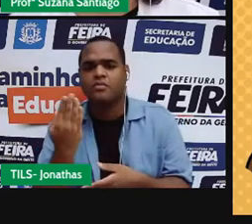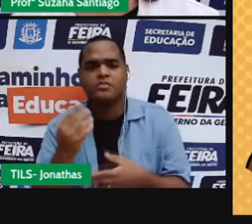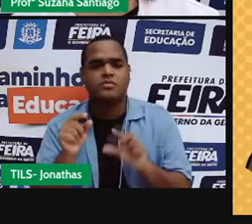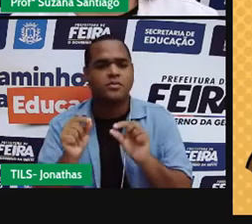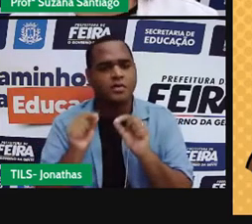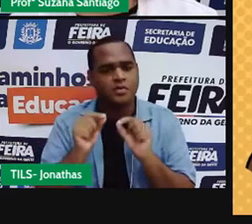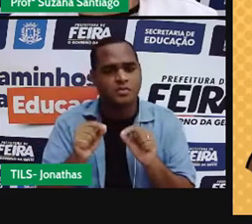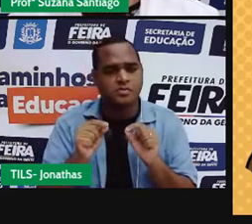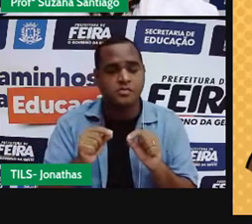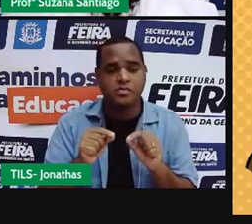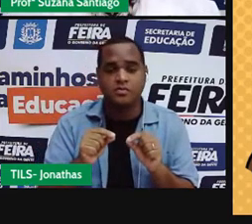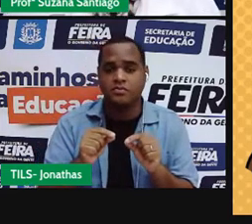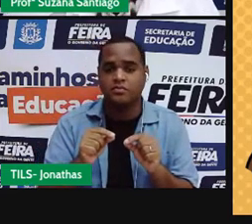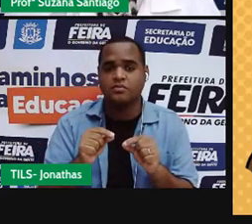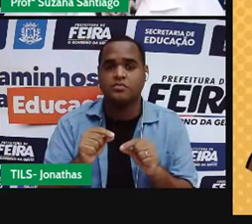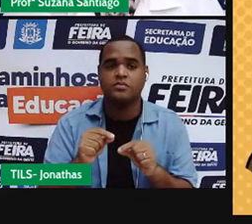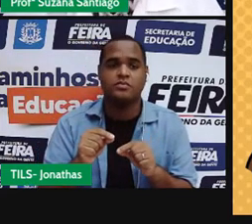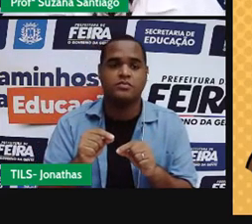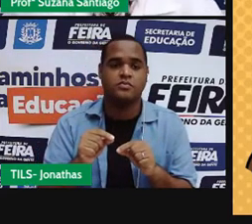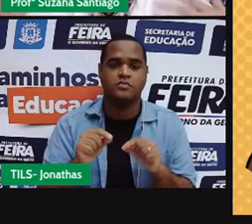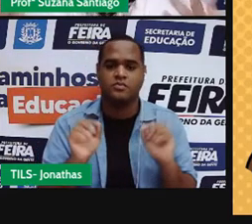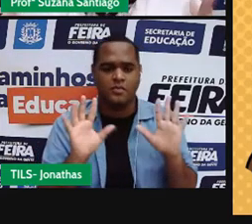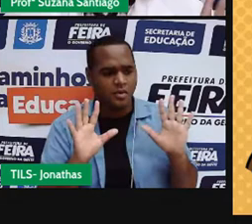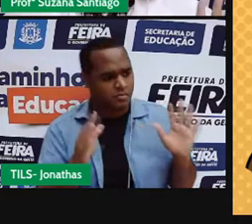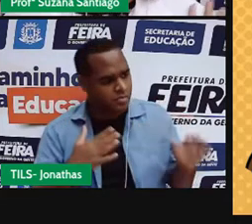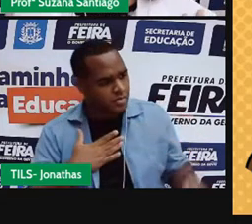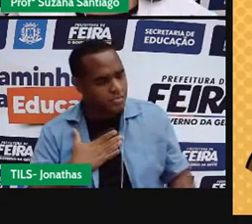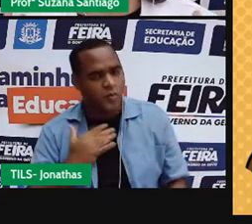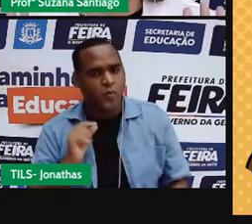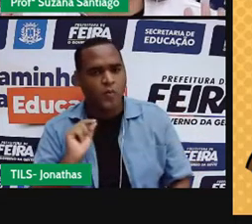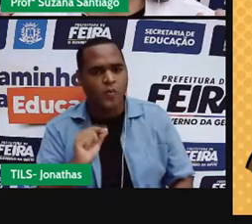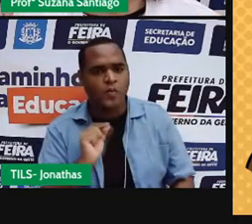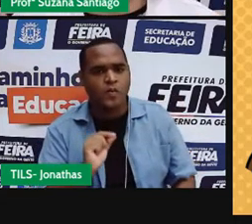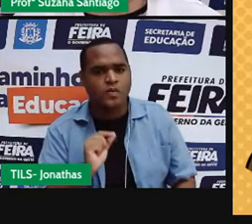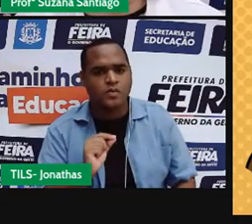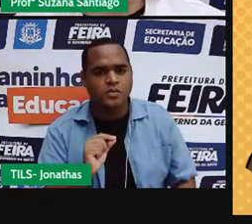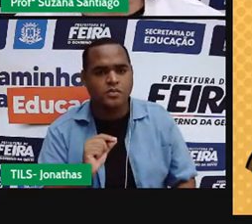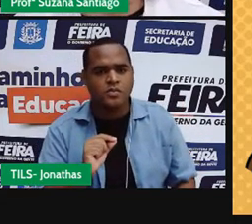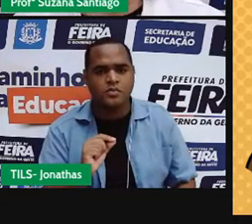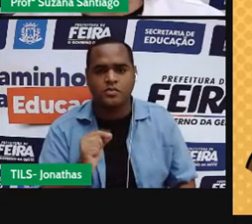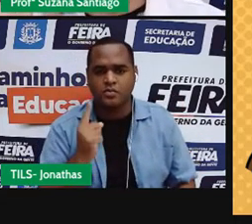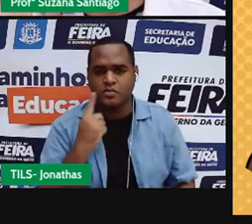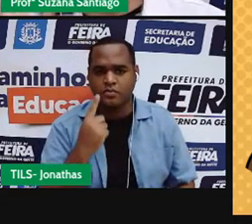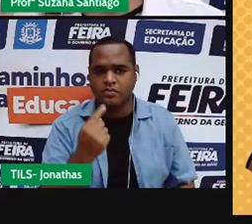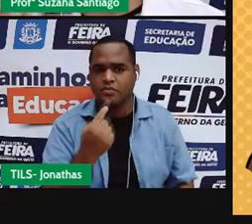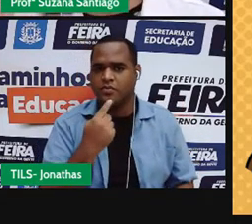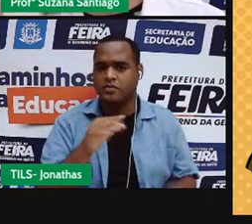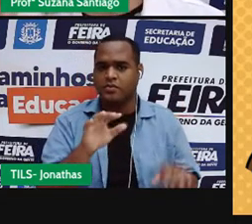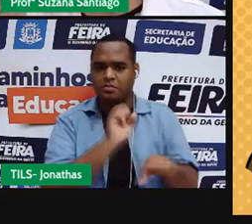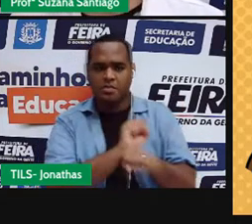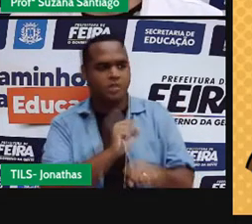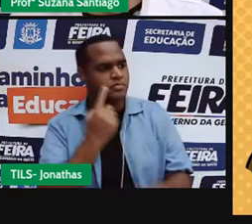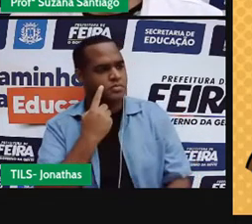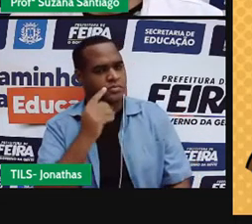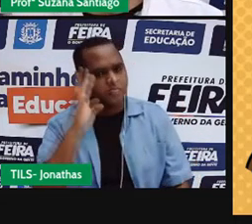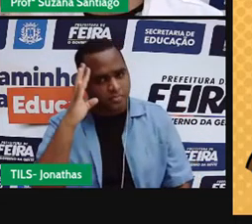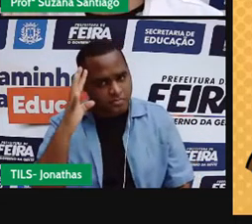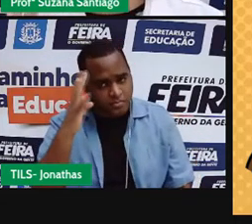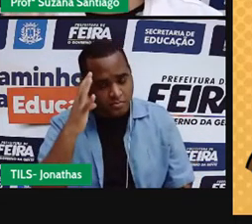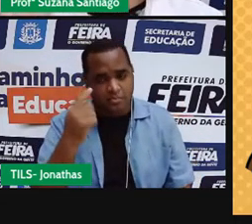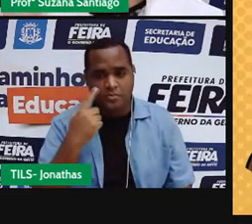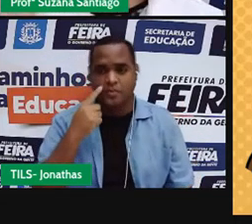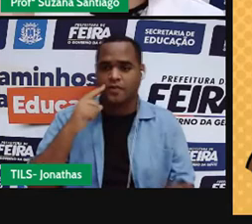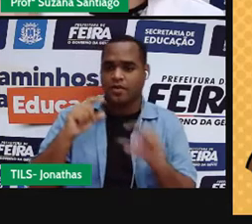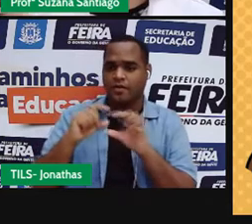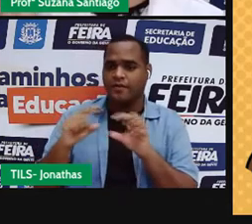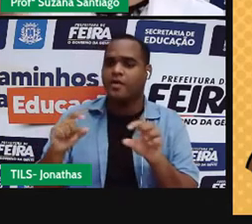acha? E aí a gente tem que falar: epa, causou uma emoção aí essa imagem, essa notícia. Pera aí, vamos checar as fontes e